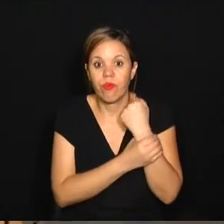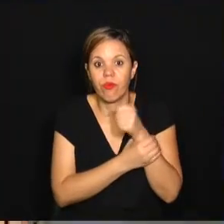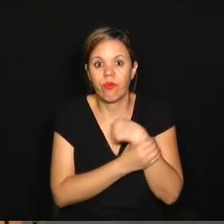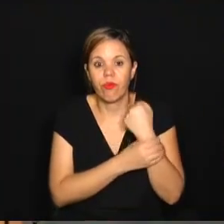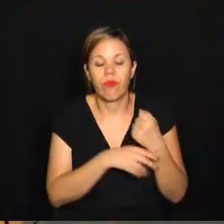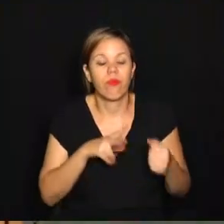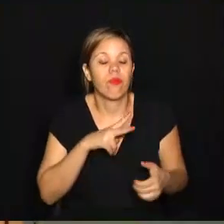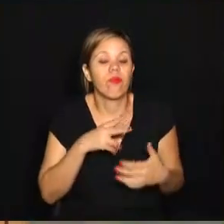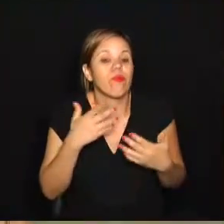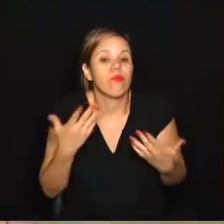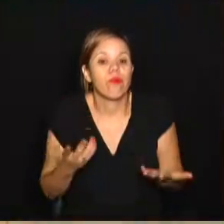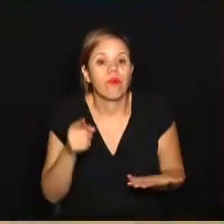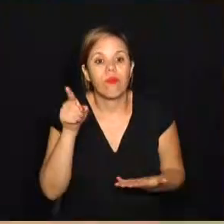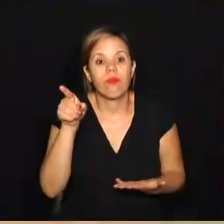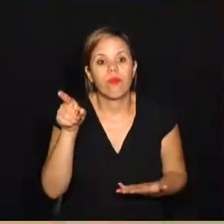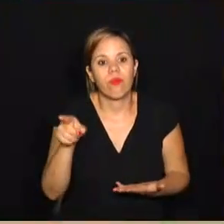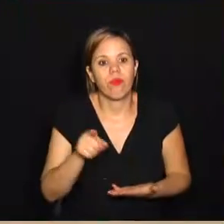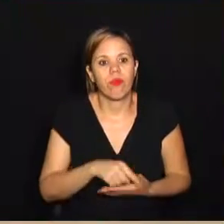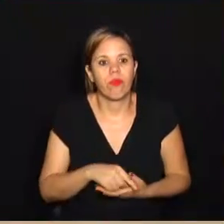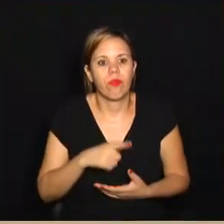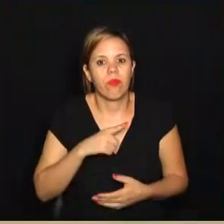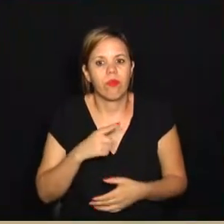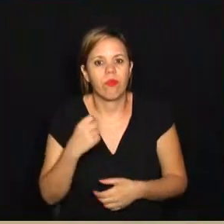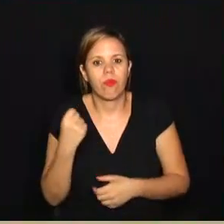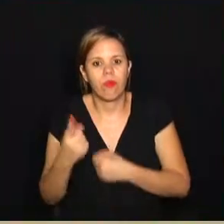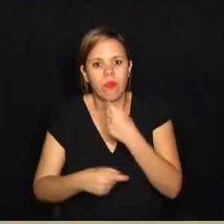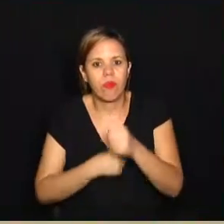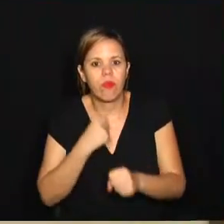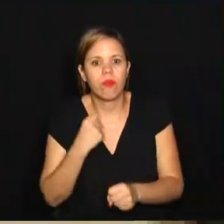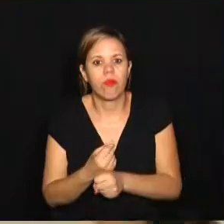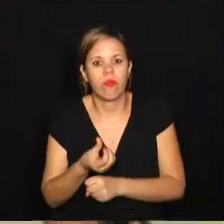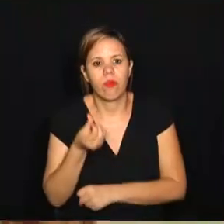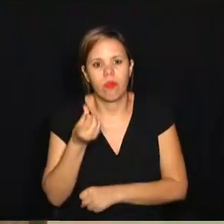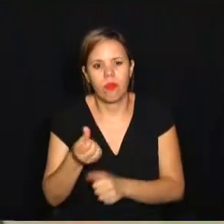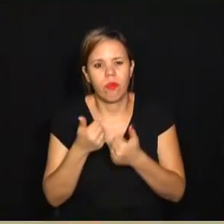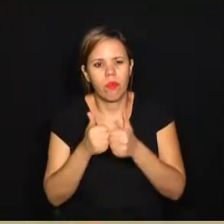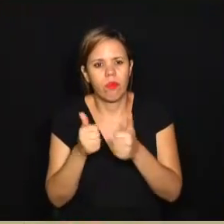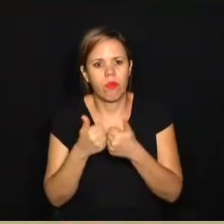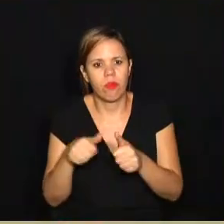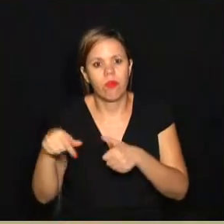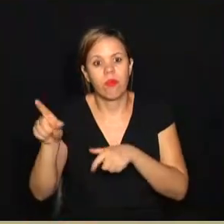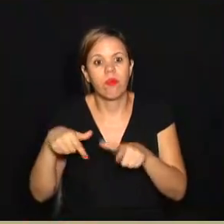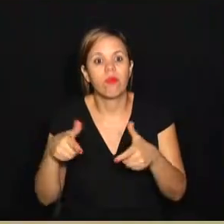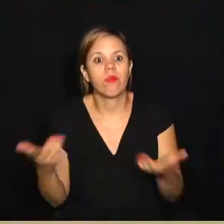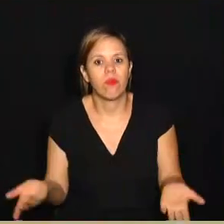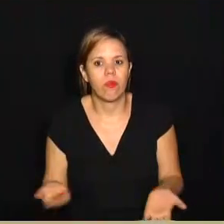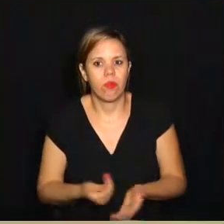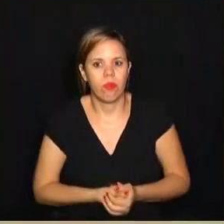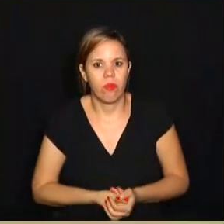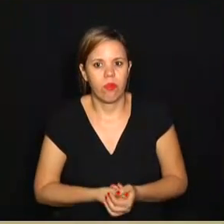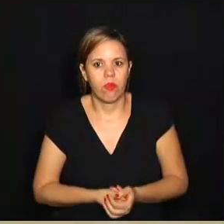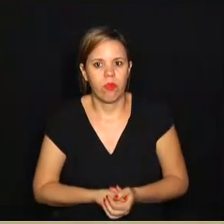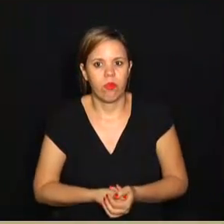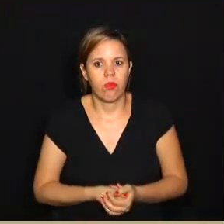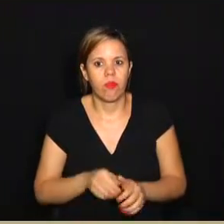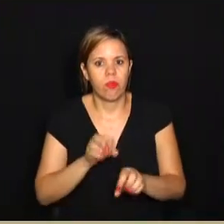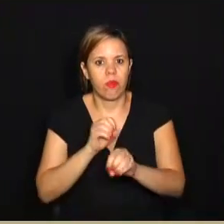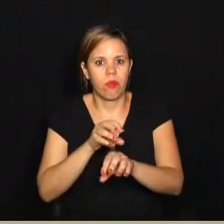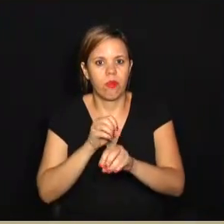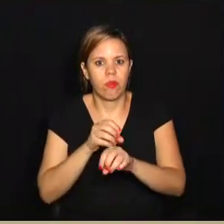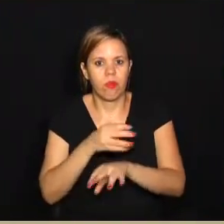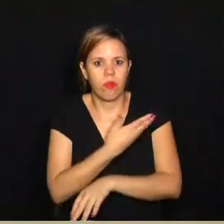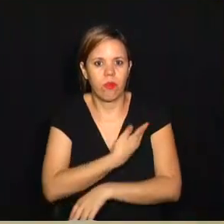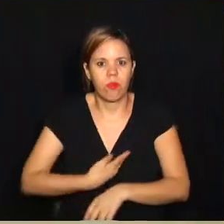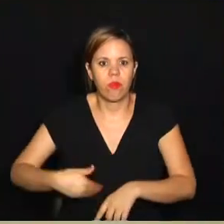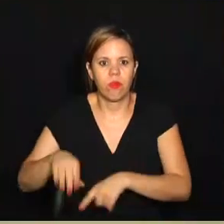né? Você teve ano que tomava 6 ônibus por dia para trabalhar, que eu dava aula no